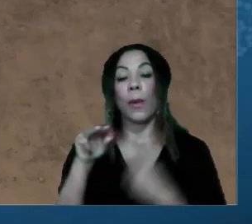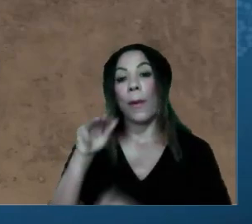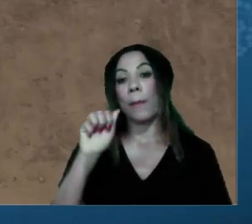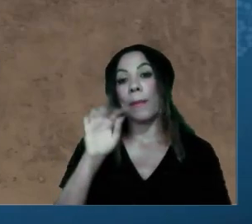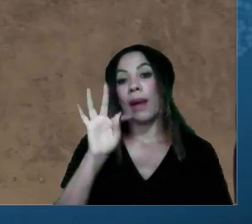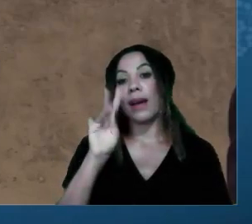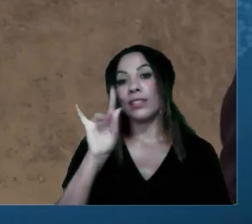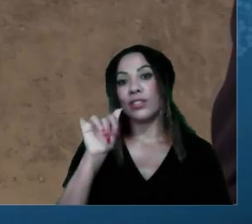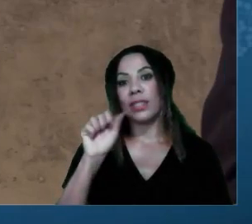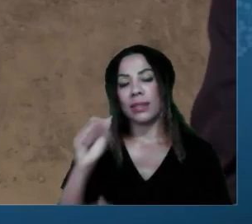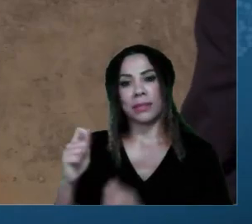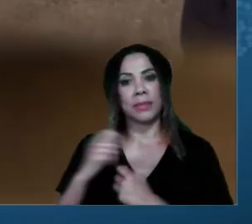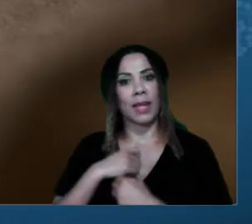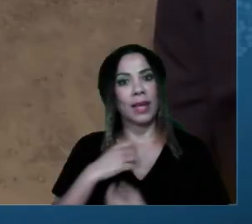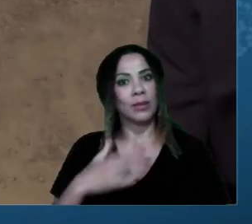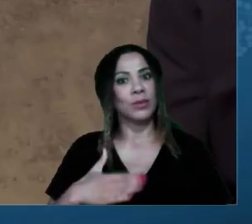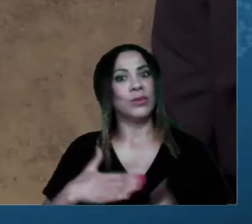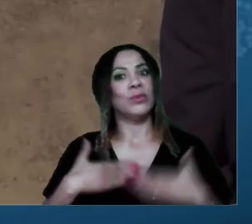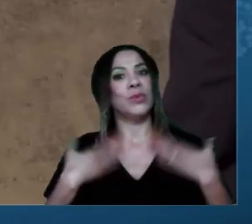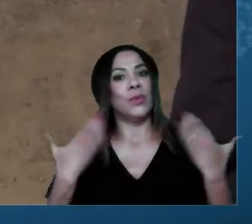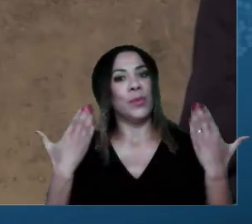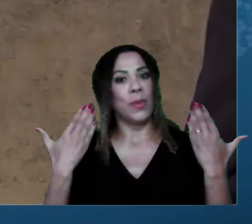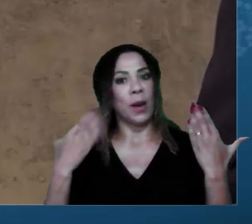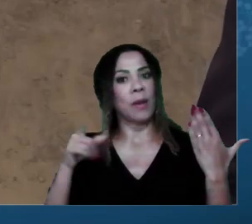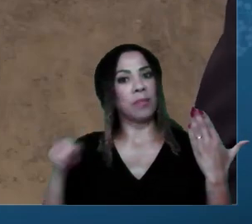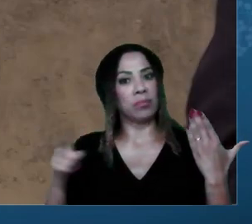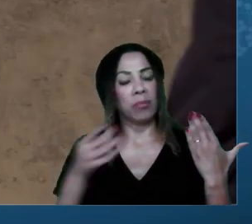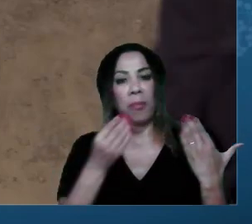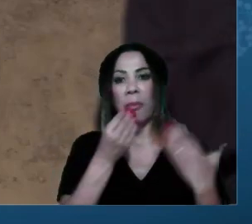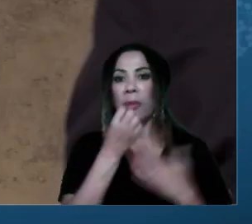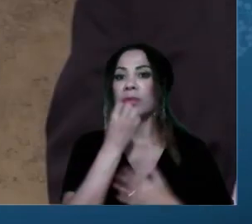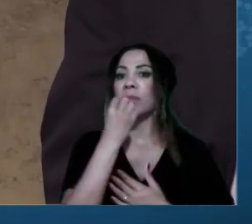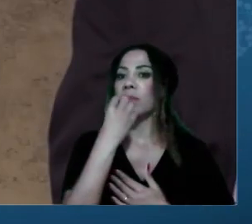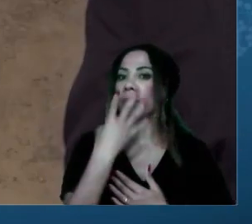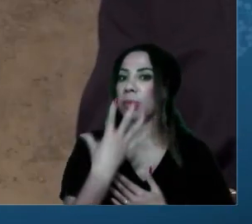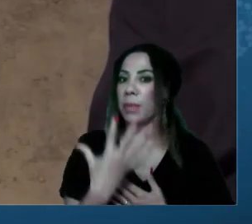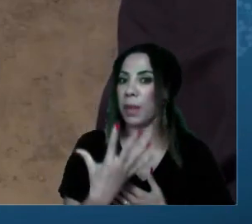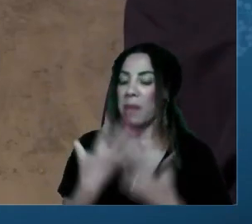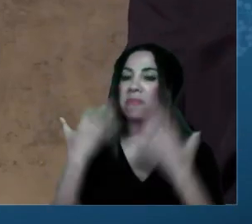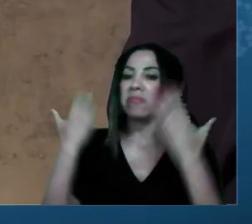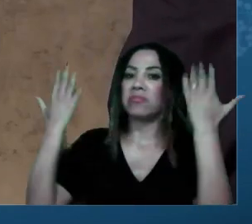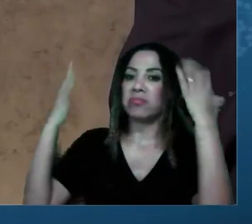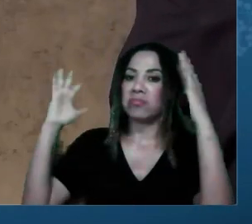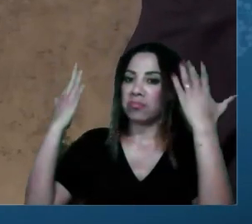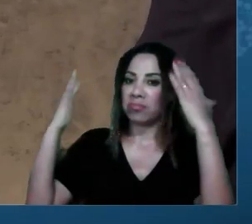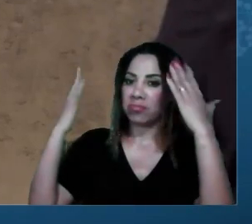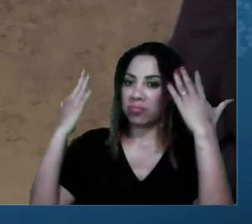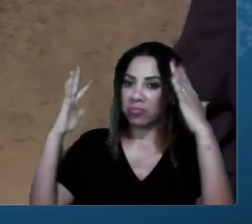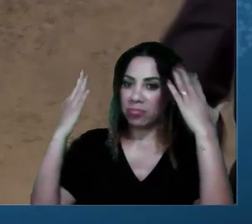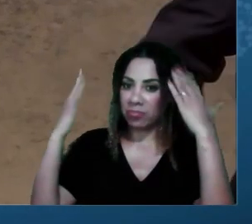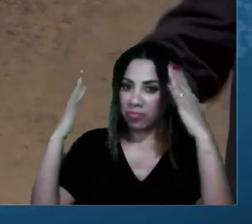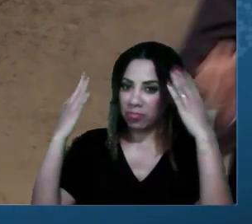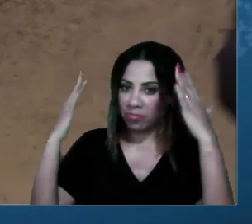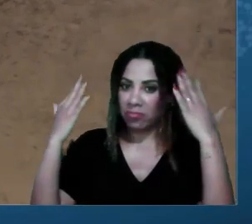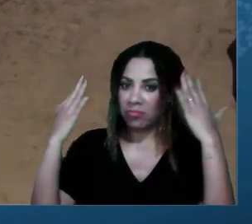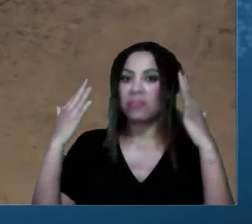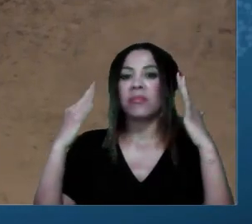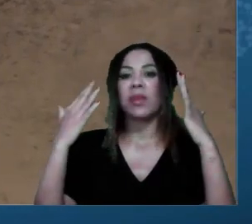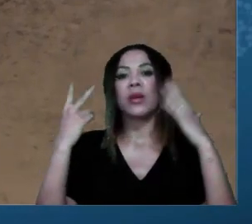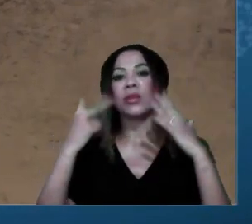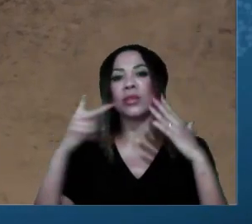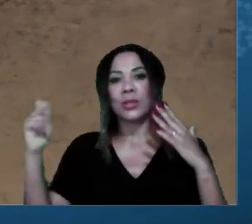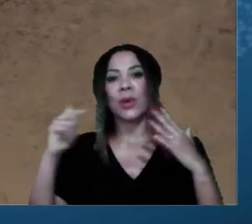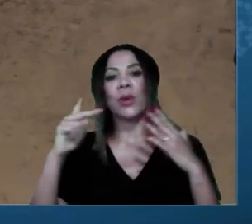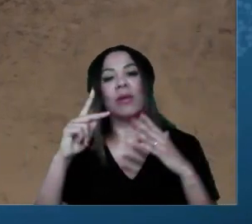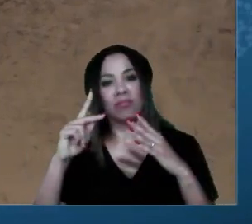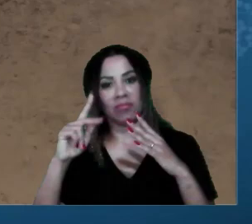surpreendeu, ele foi muito bem, então está de parabéns como mestre aí de cerimônia.